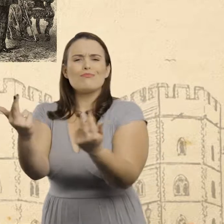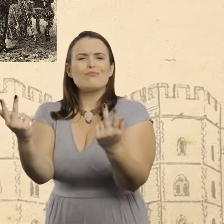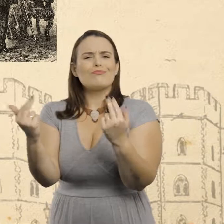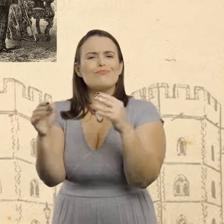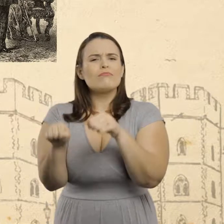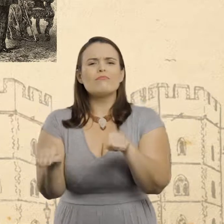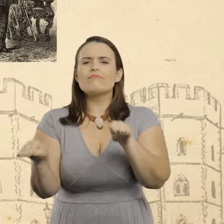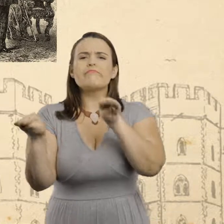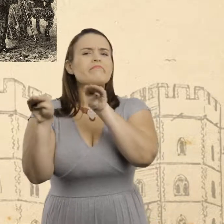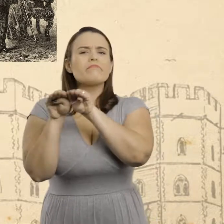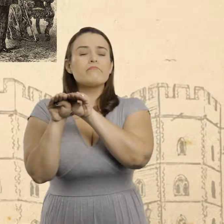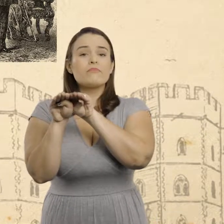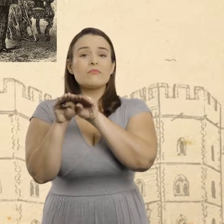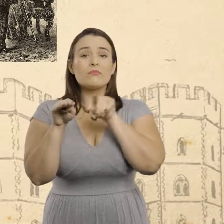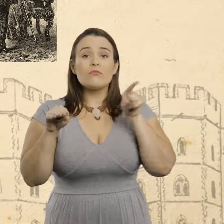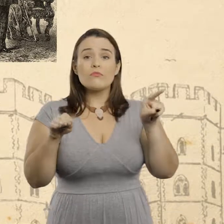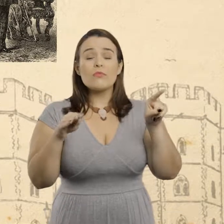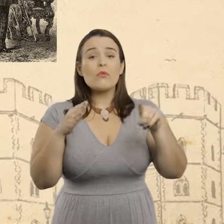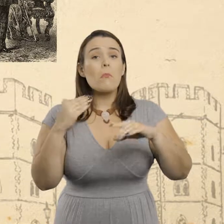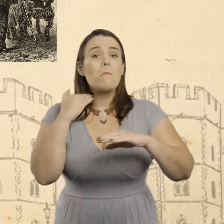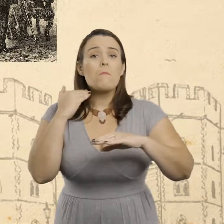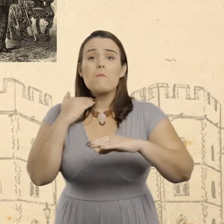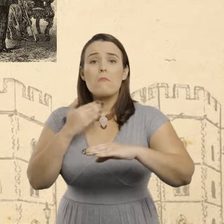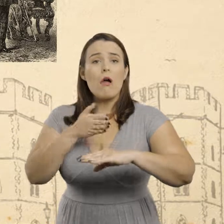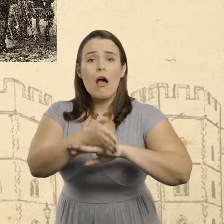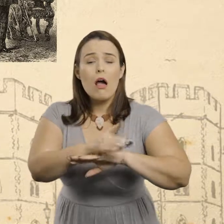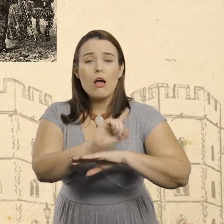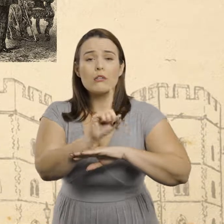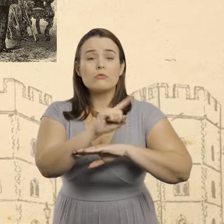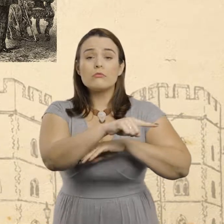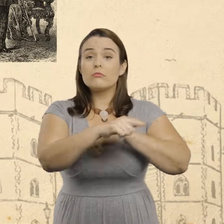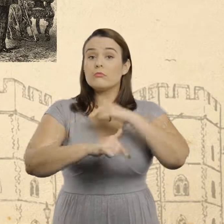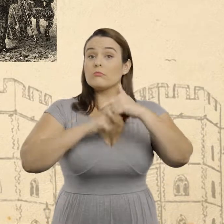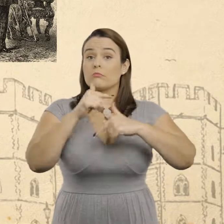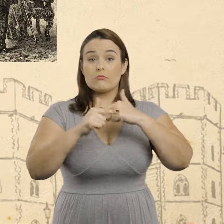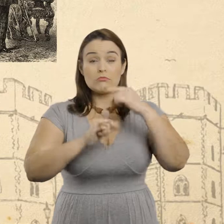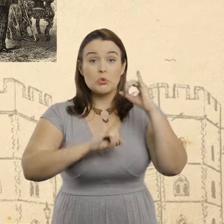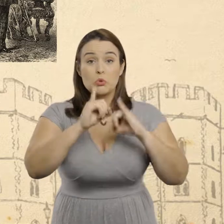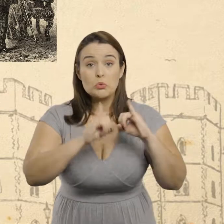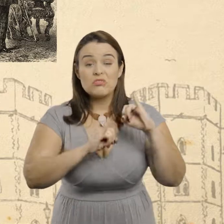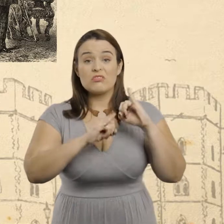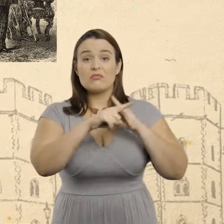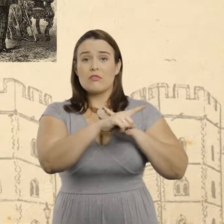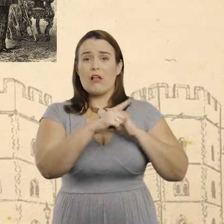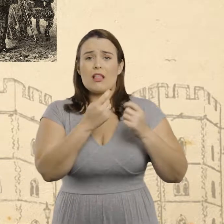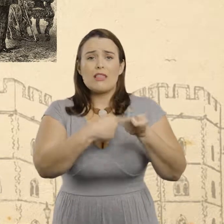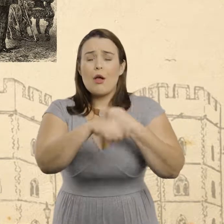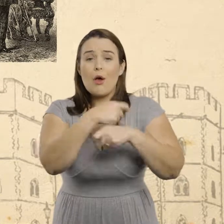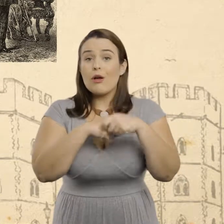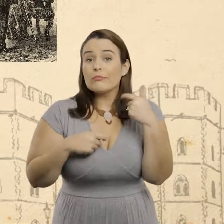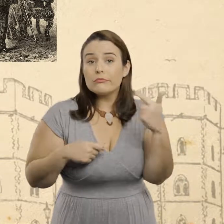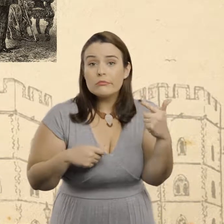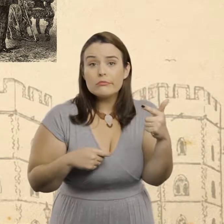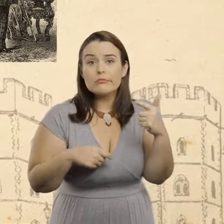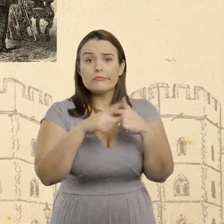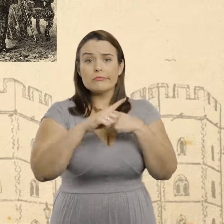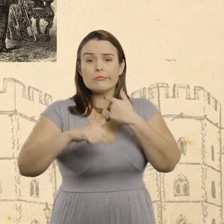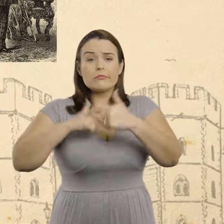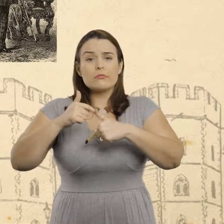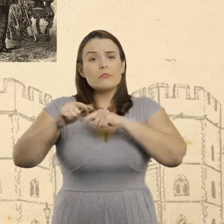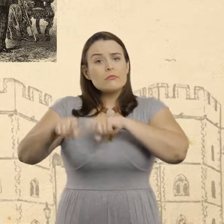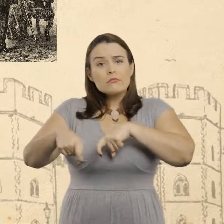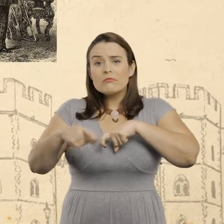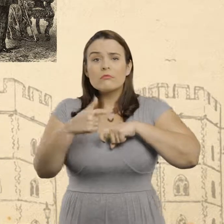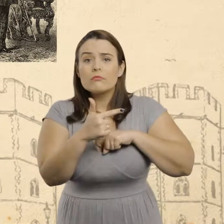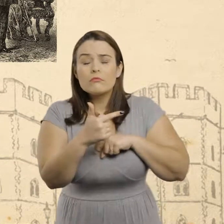homens ricos de Londres. Ele não ia a banco. Ele não trabalhava na indústria e nem tinha negócios. Ele também não era